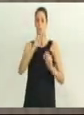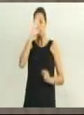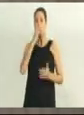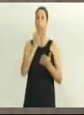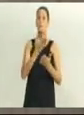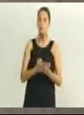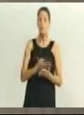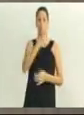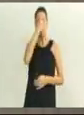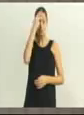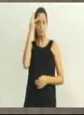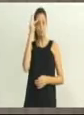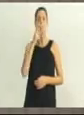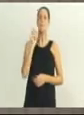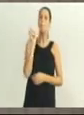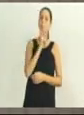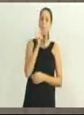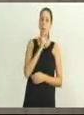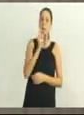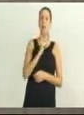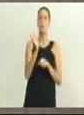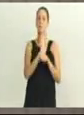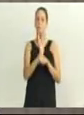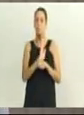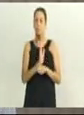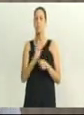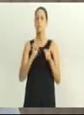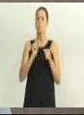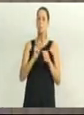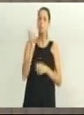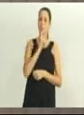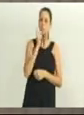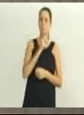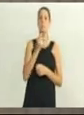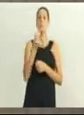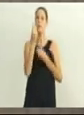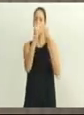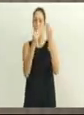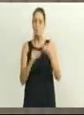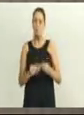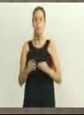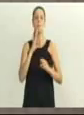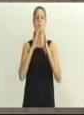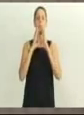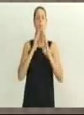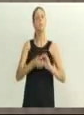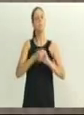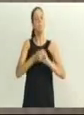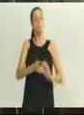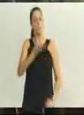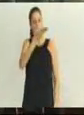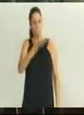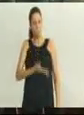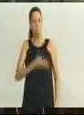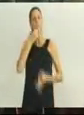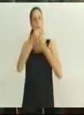ficam virtualmente flutuando na aba do Facebook e das redes sociais. Parabéns pelo seu pronunciamento. Obrigado,